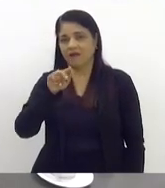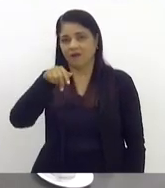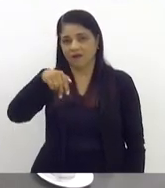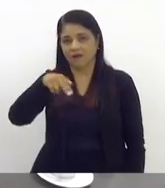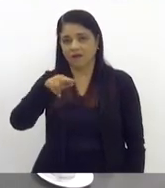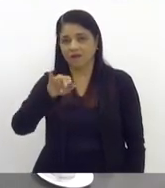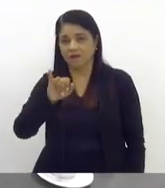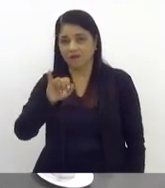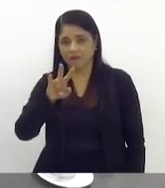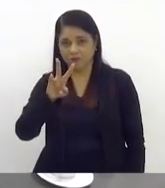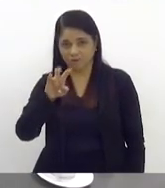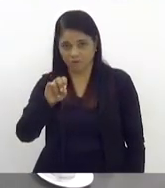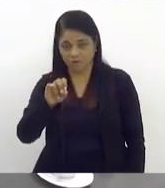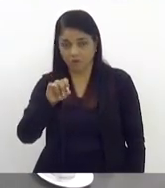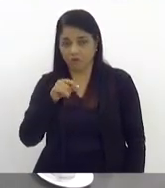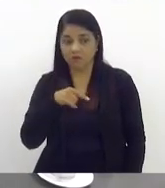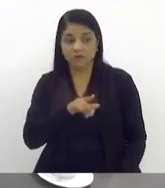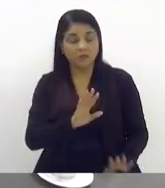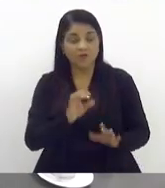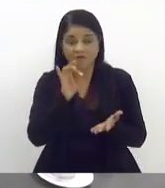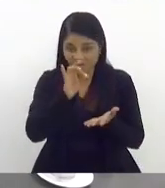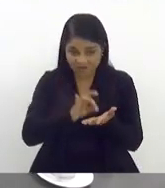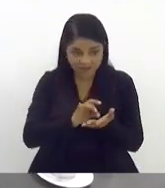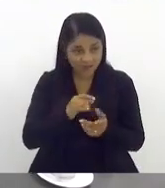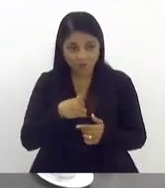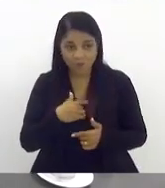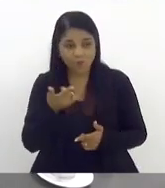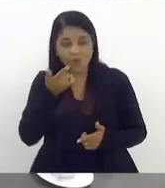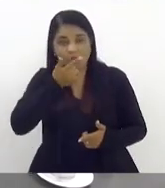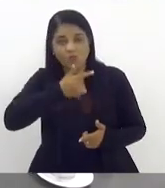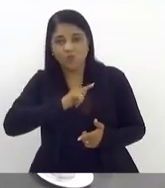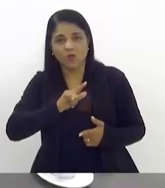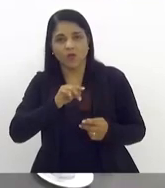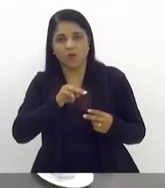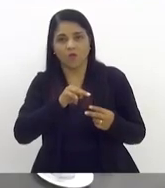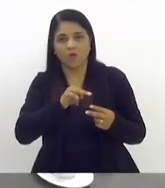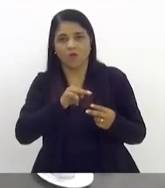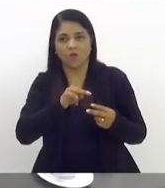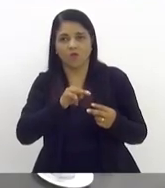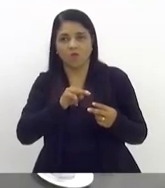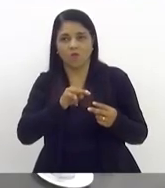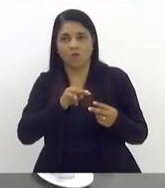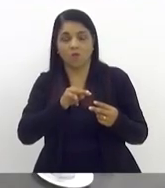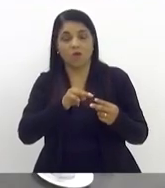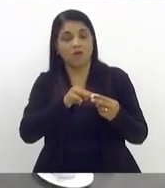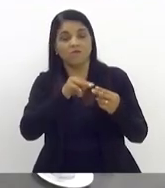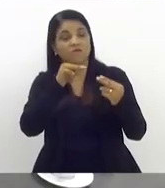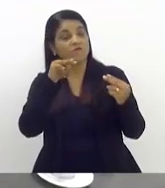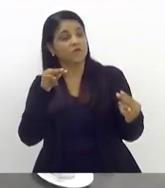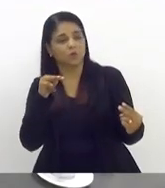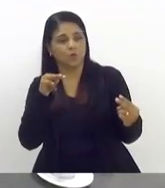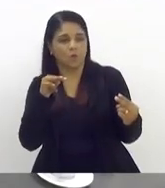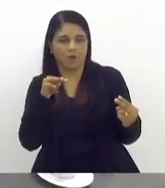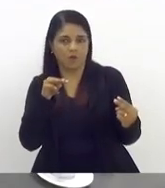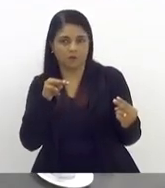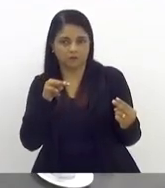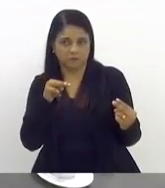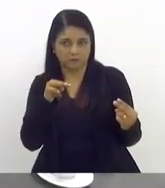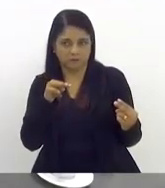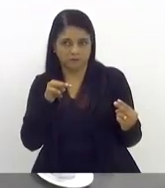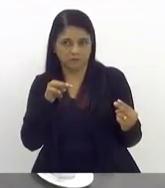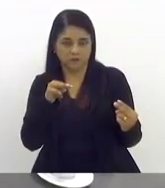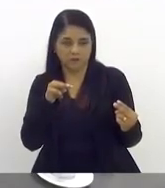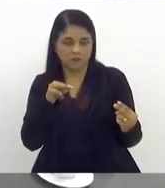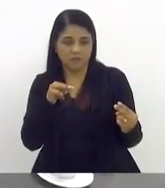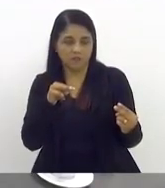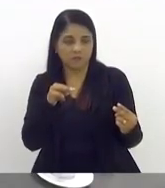na verdade, ele não ganhou cabo, ele não existia só virtualmente. Bom. A gente deu vigor ao projeto, ele não teve nem a possibilidade de ter